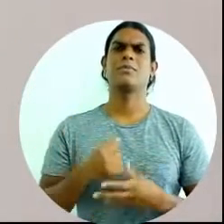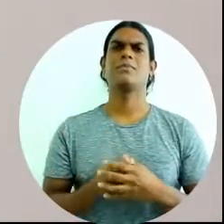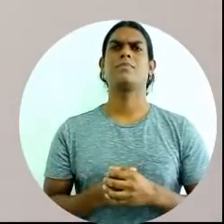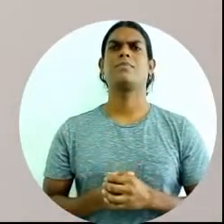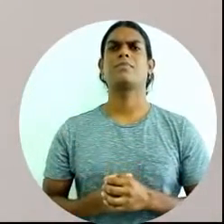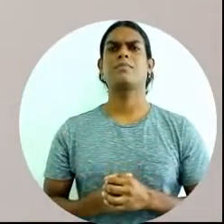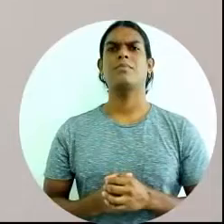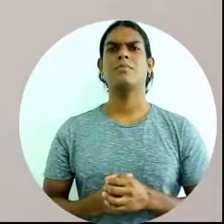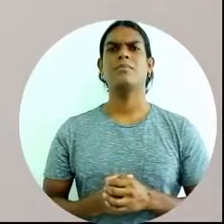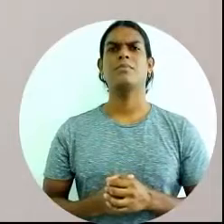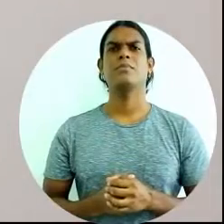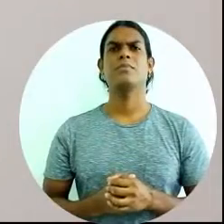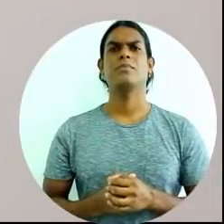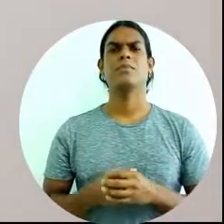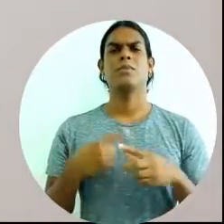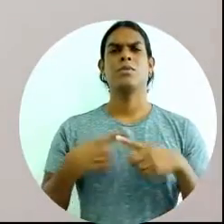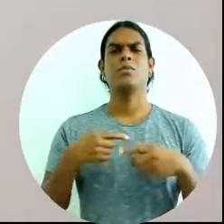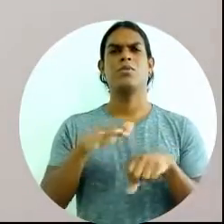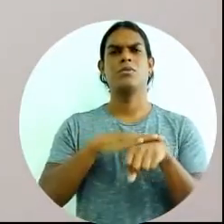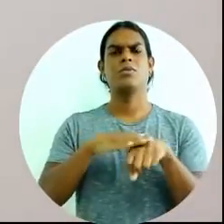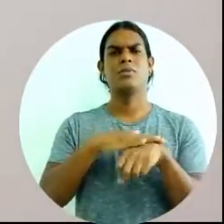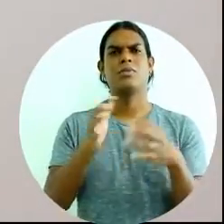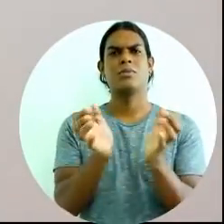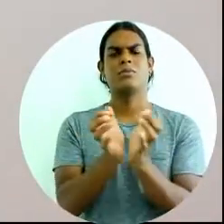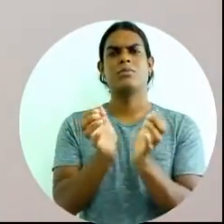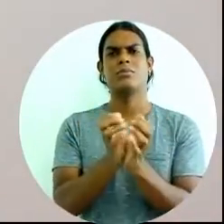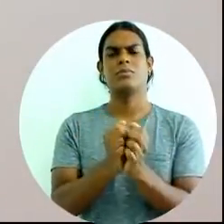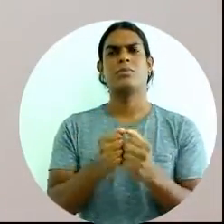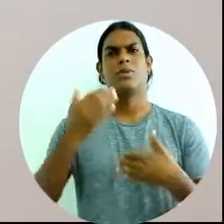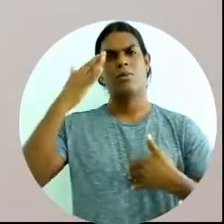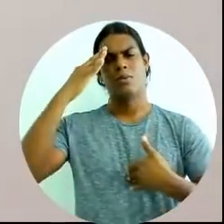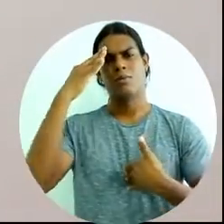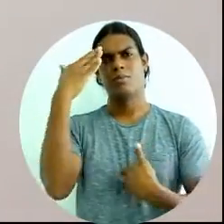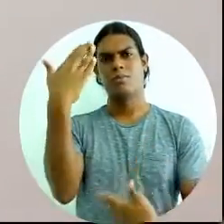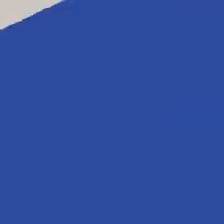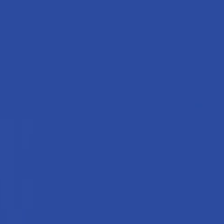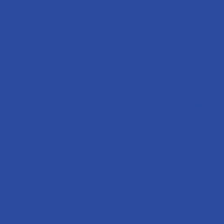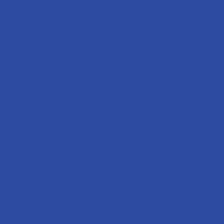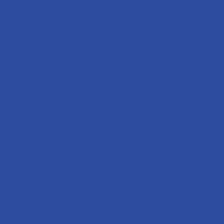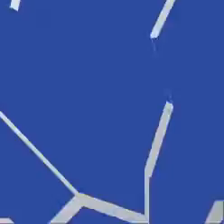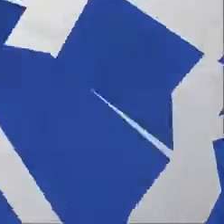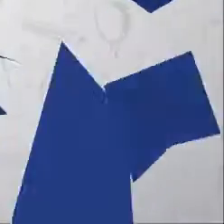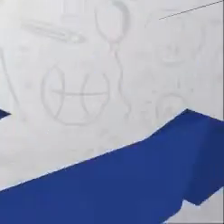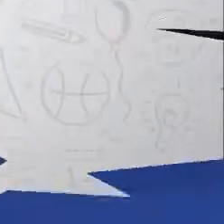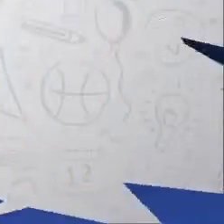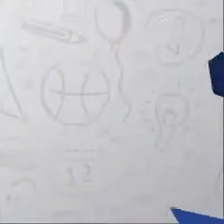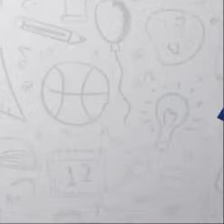disciplinas, podem contar com nossa equipe. Um forte abraço a todos. Até a próxima.